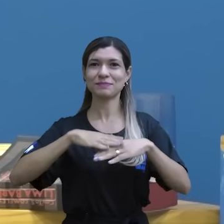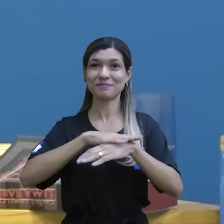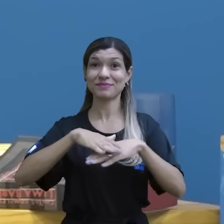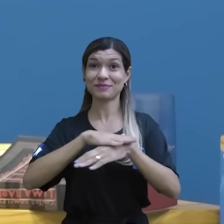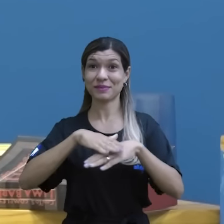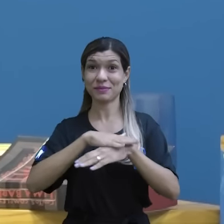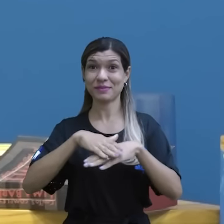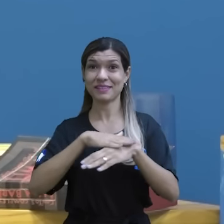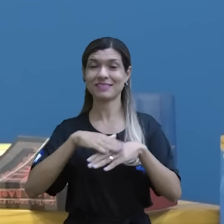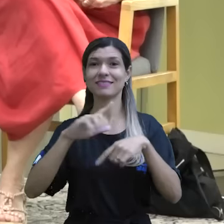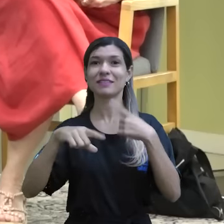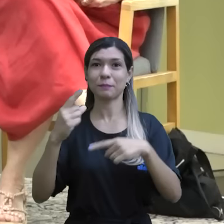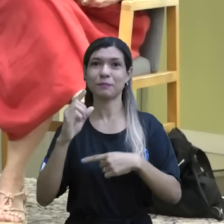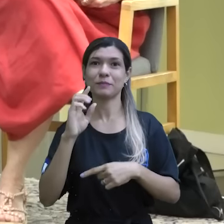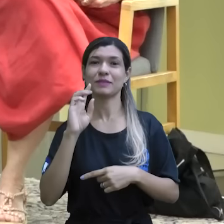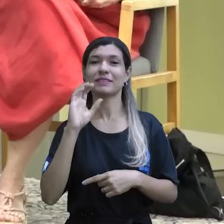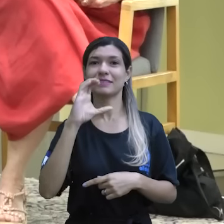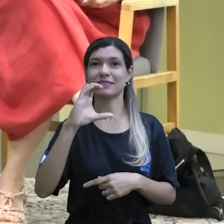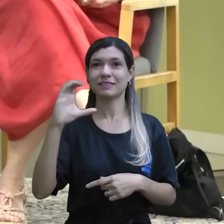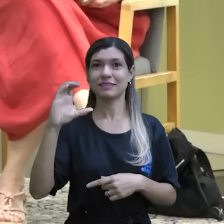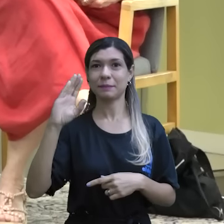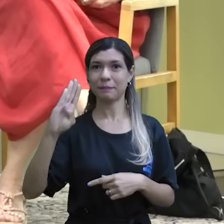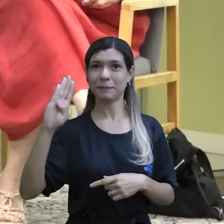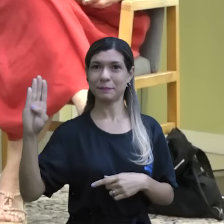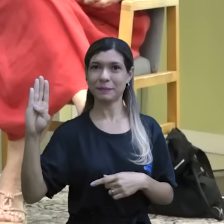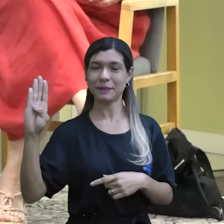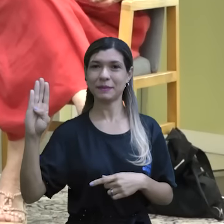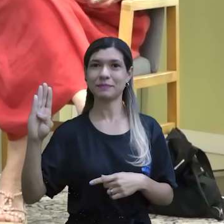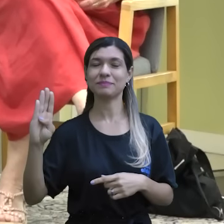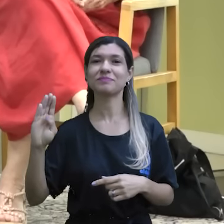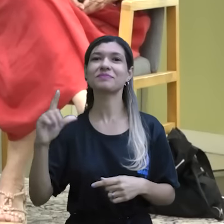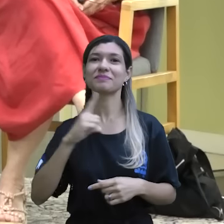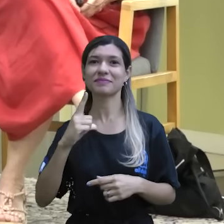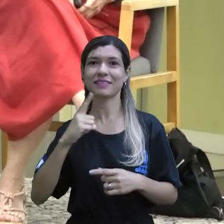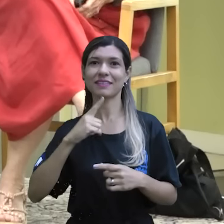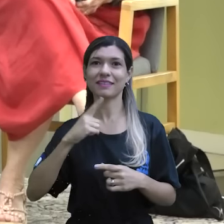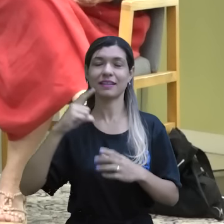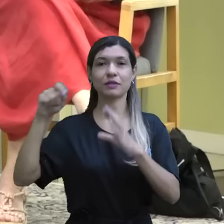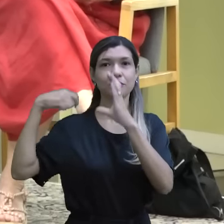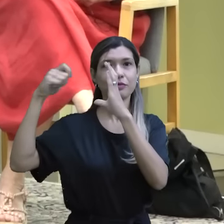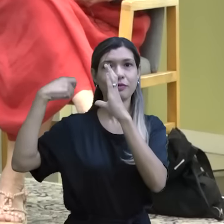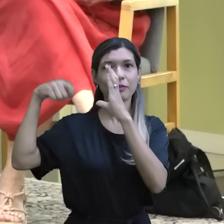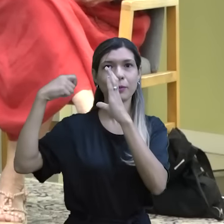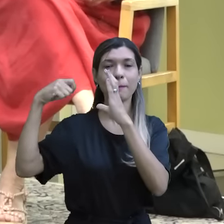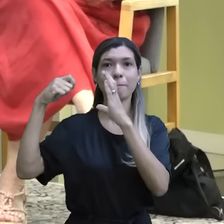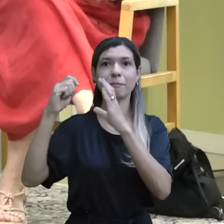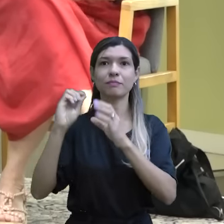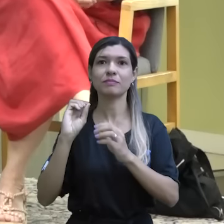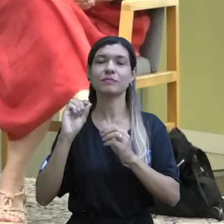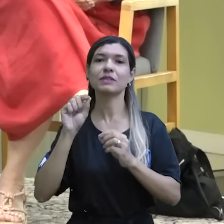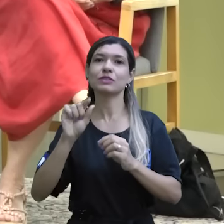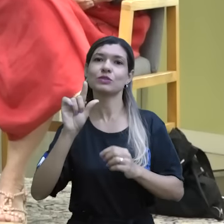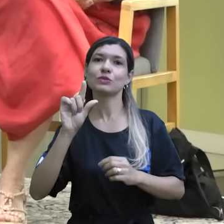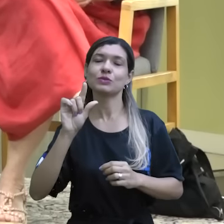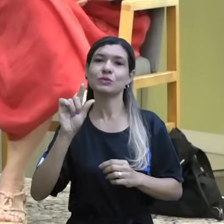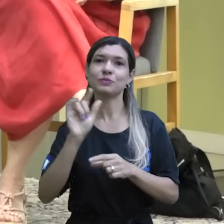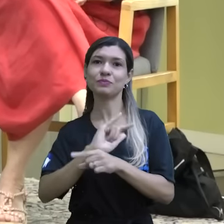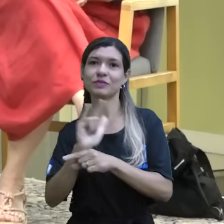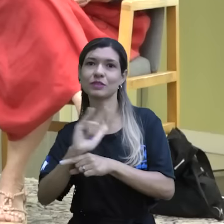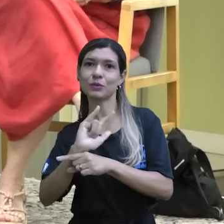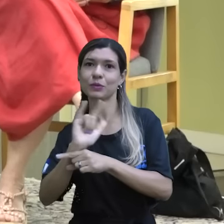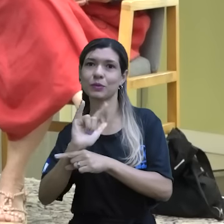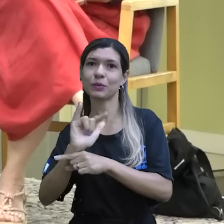né, vai ser no dia 5 de junho. Em geral, é sempre na segunda quarta-feira do mês. Mas, especialmente em junho, vai ser na primeira